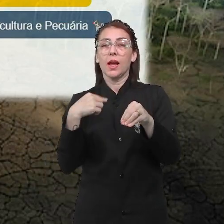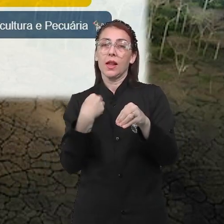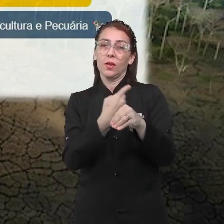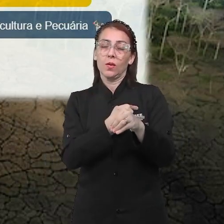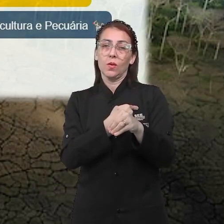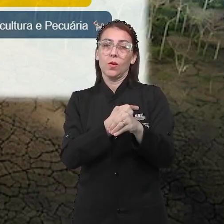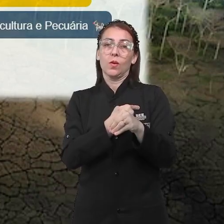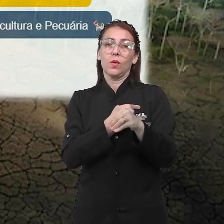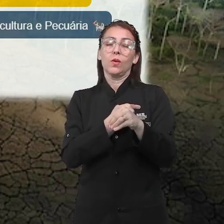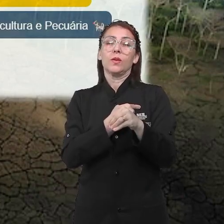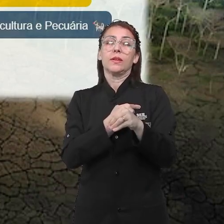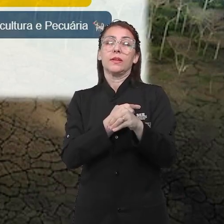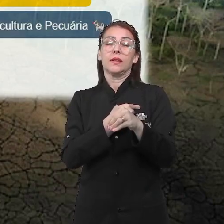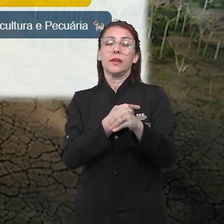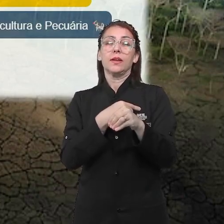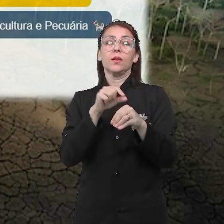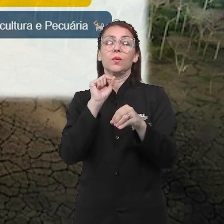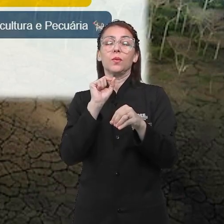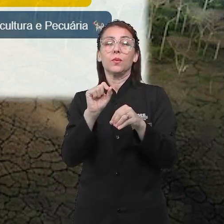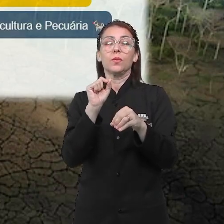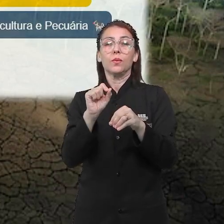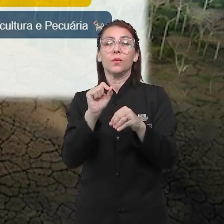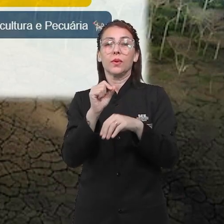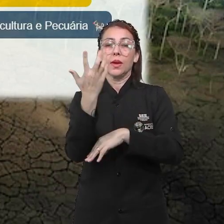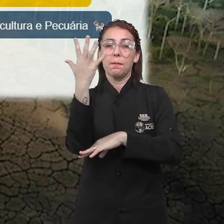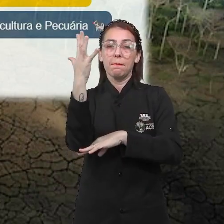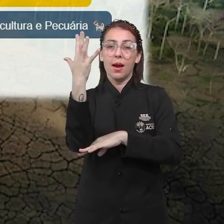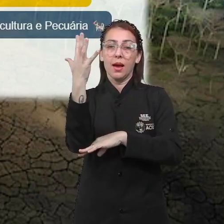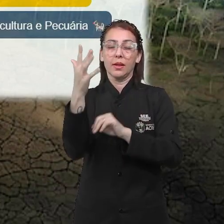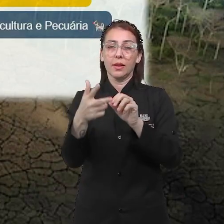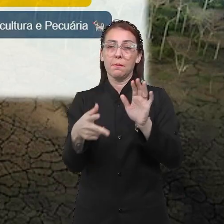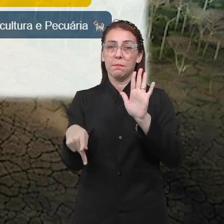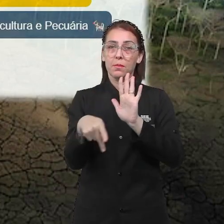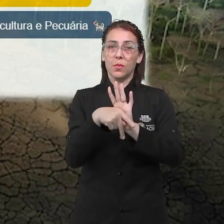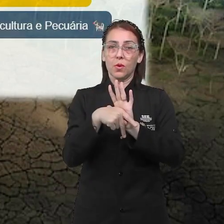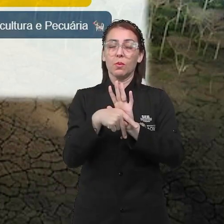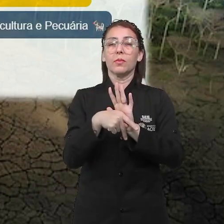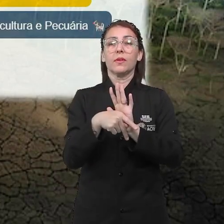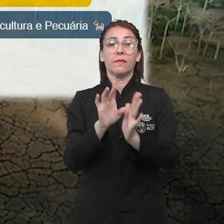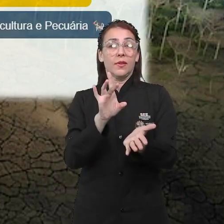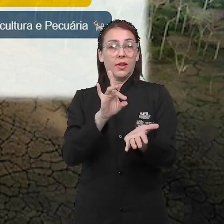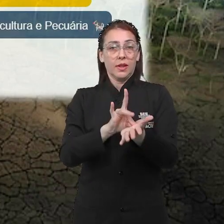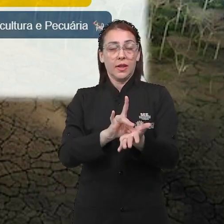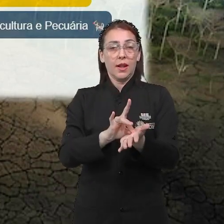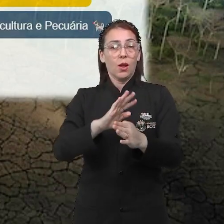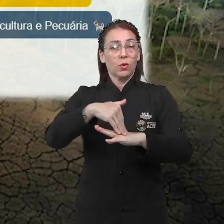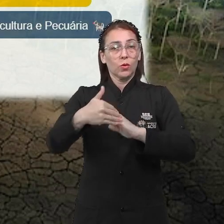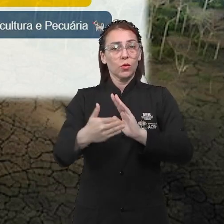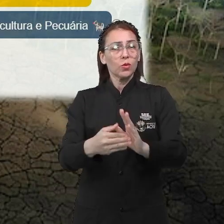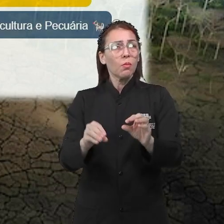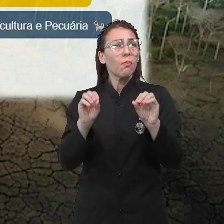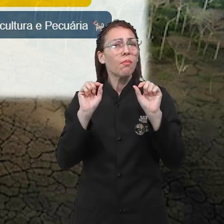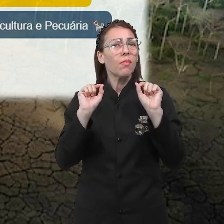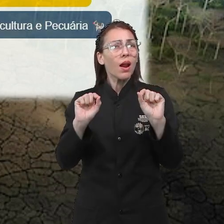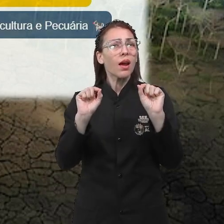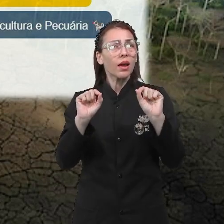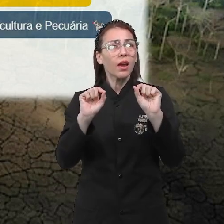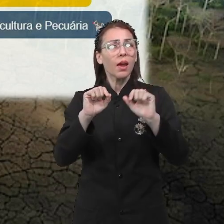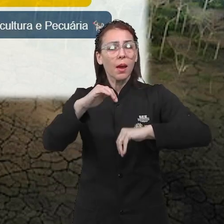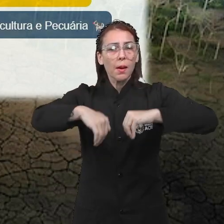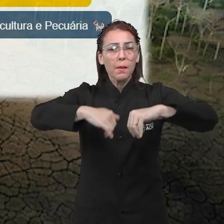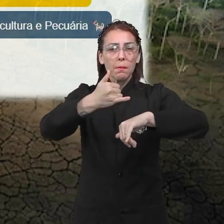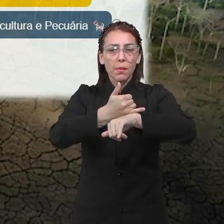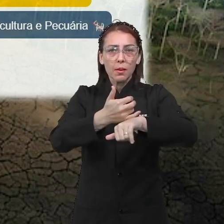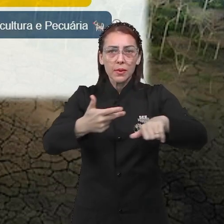nossa cobertura de mata nativa. Tudo isso para quê? Para a mineração?